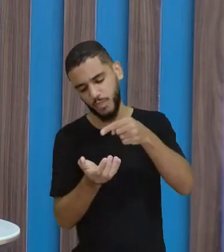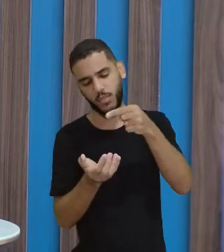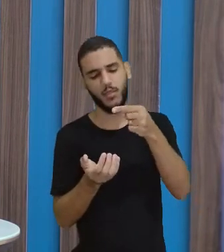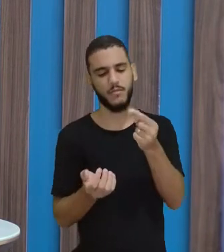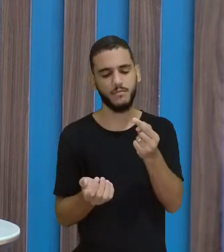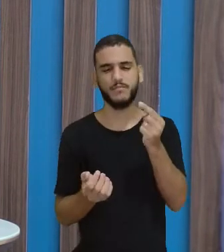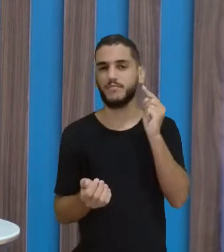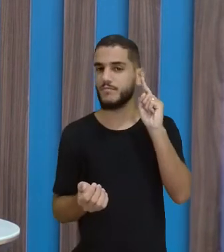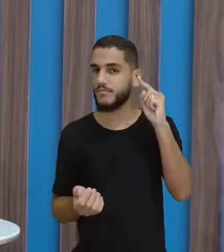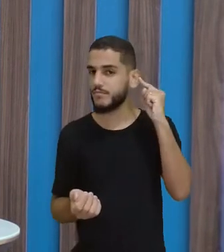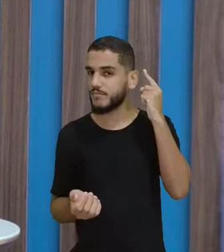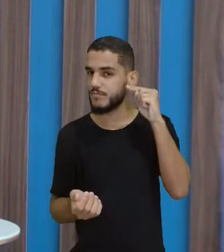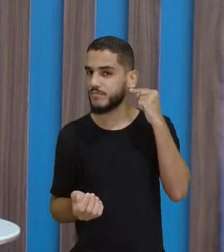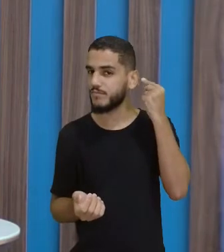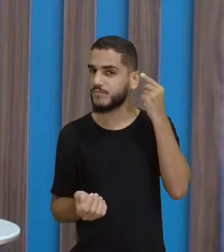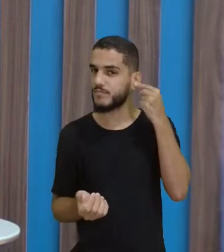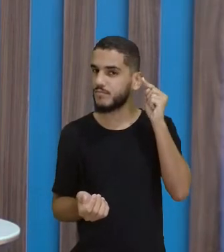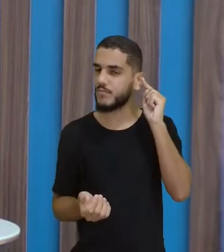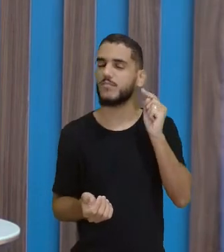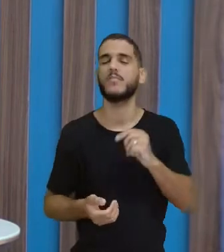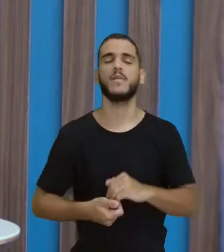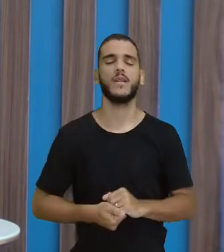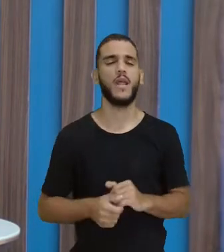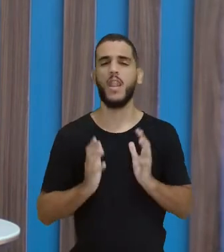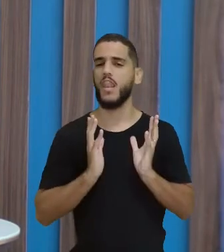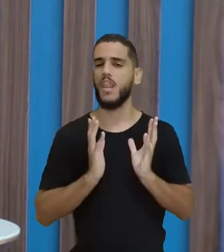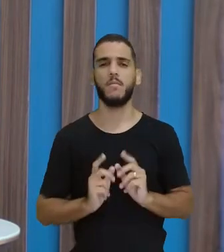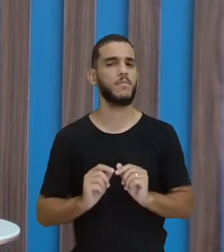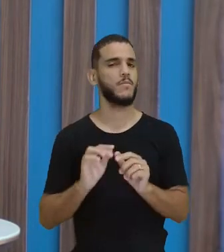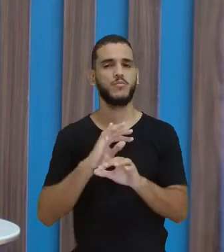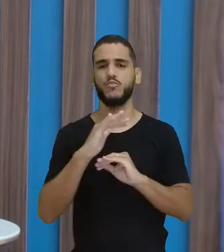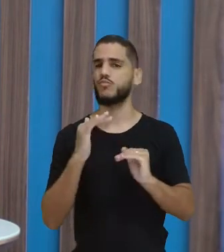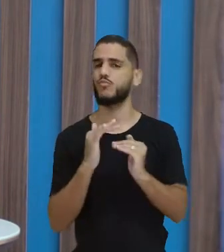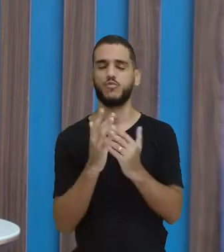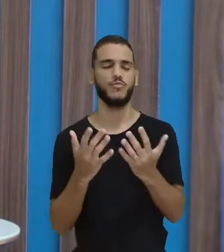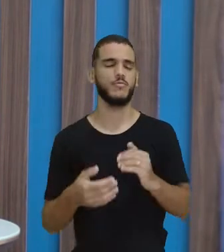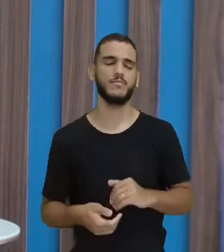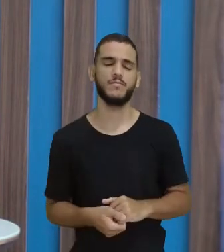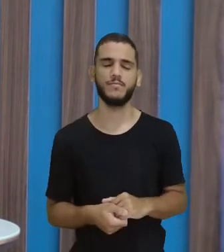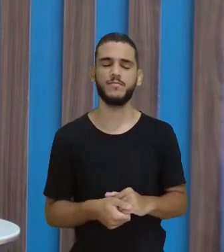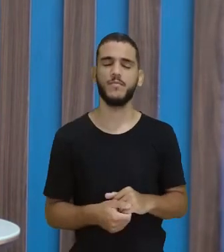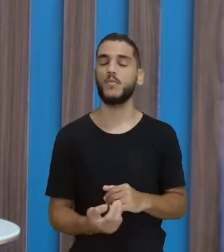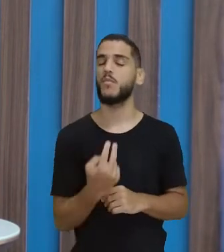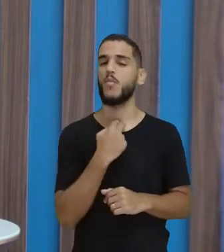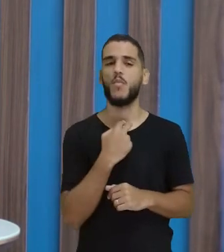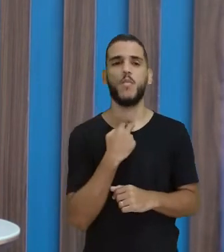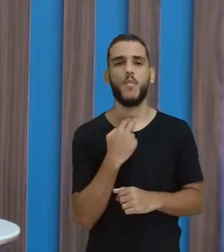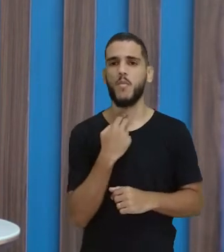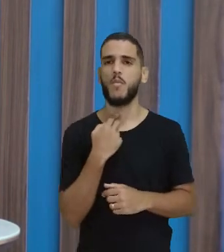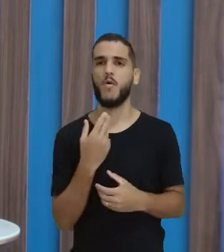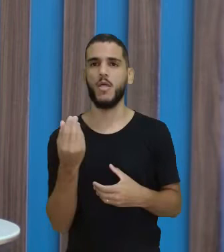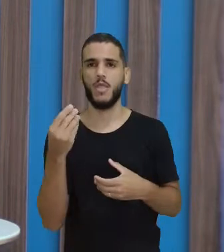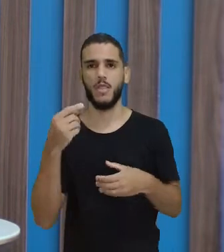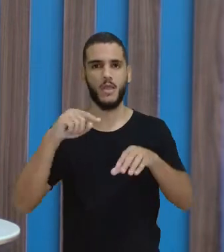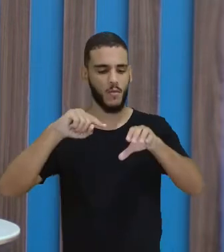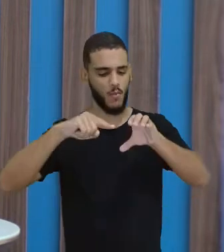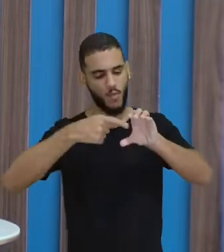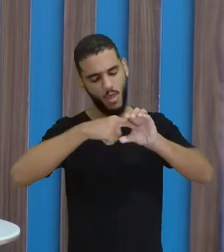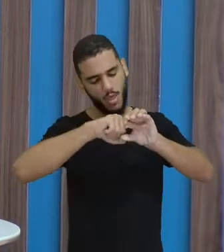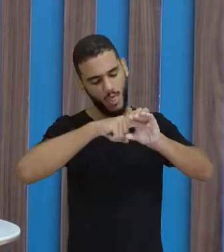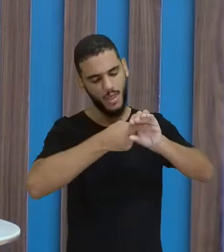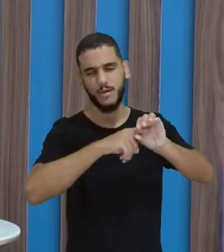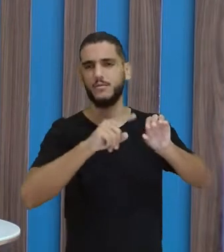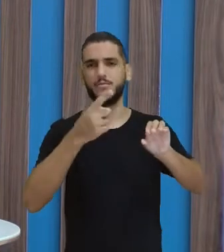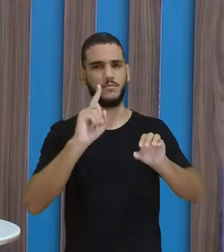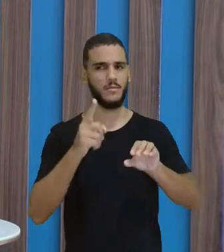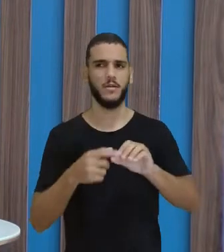E passo aqui por fora, como a professora Sandra explicou, tá, Isso. gente? Não pode ser lá dentro de forma alguma. E aí você pode fazer isso. Envolve o